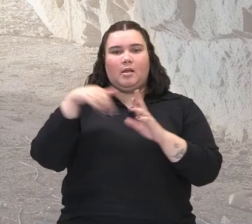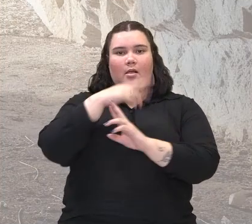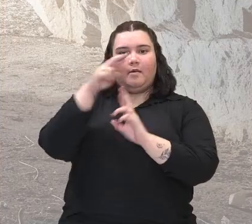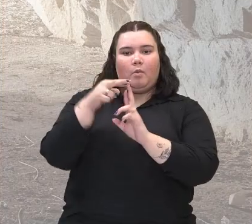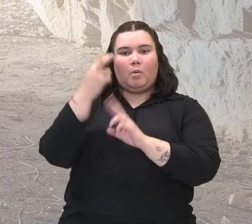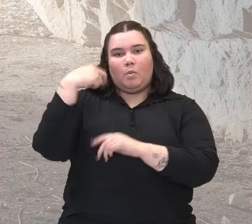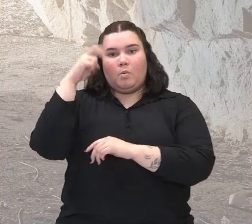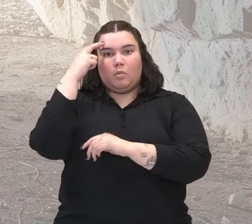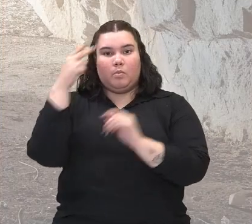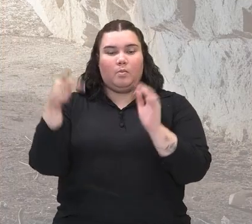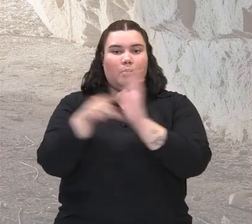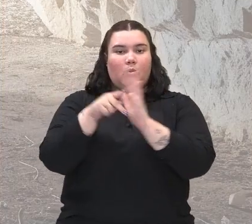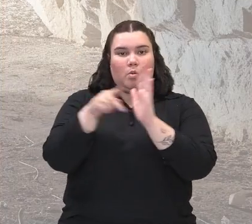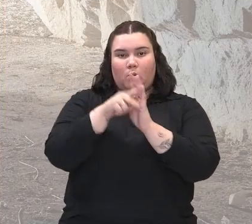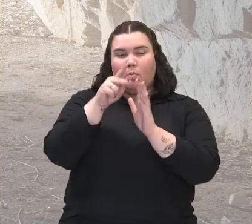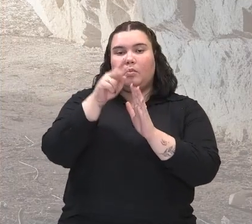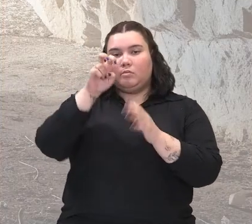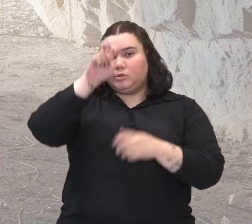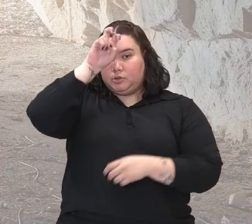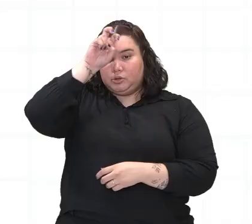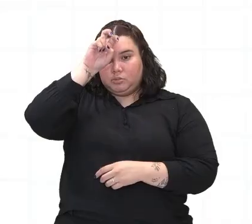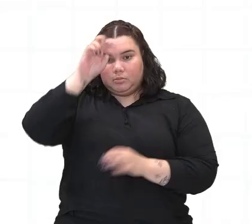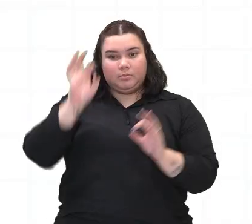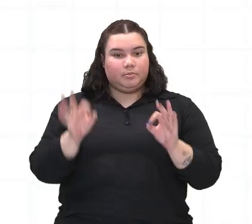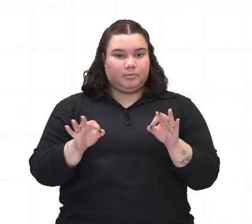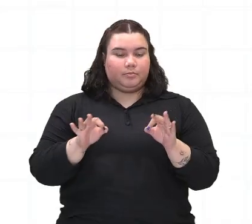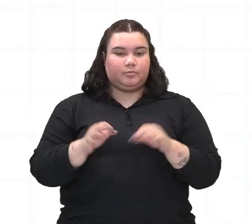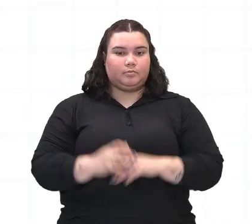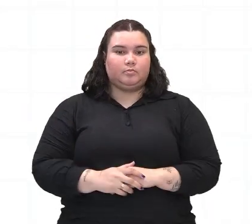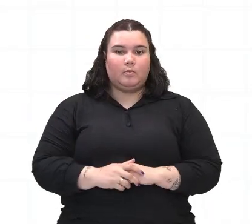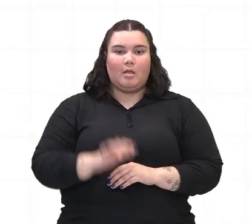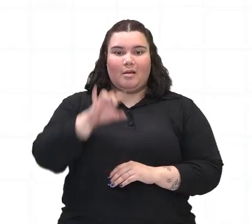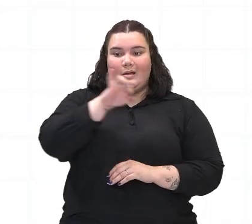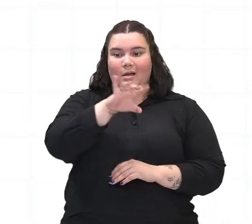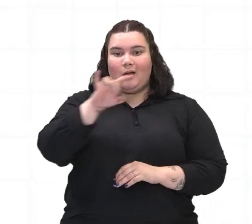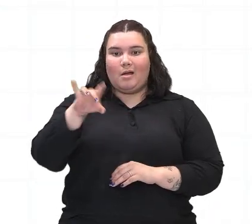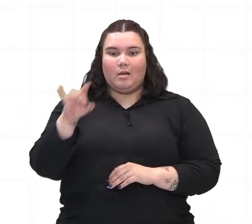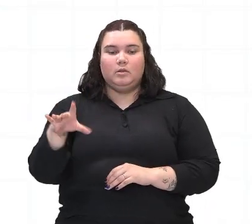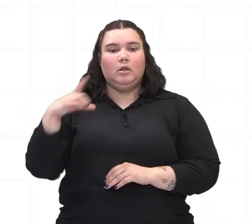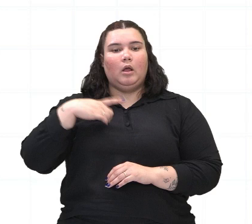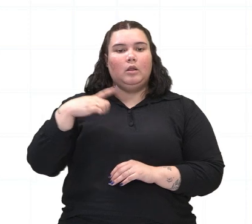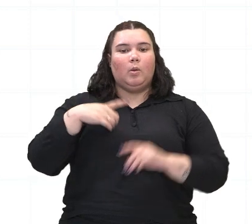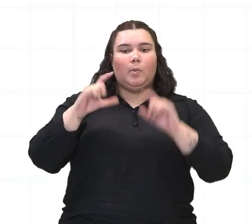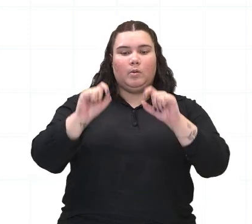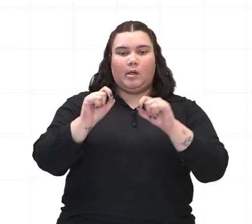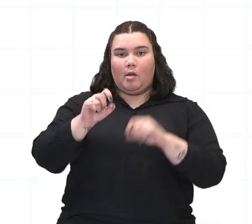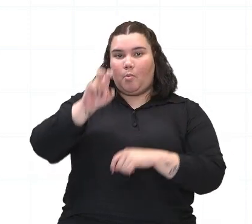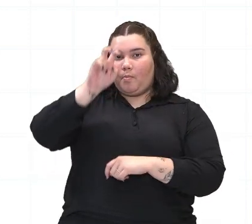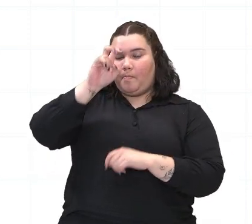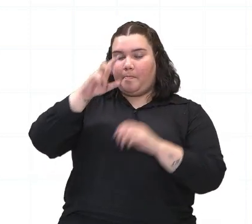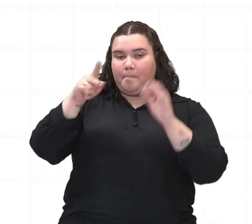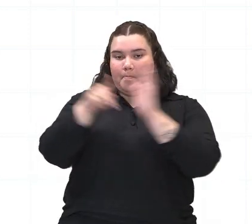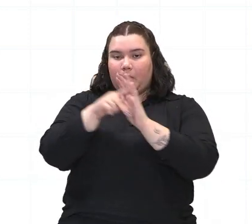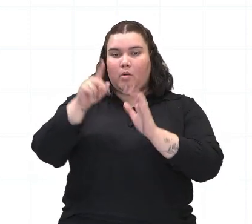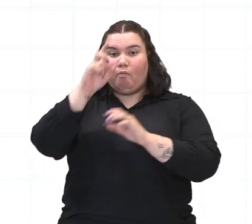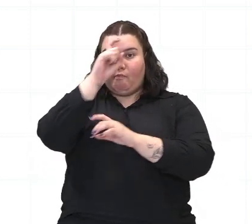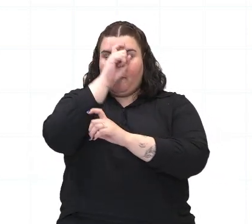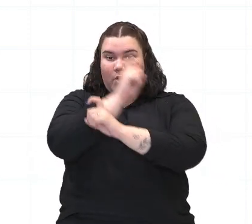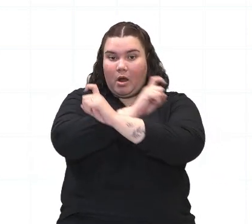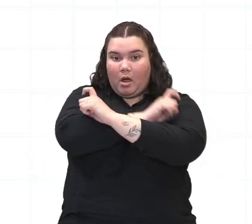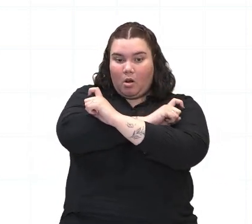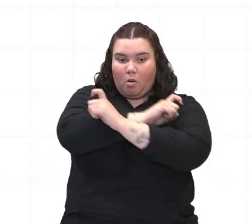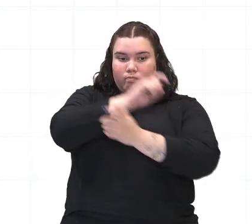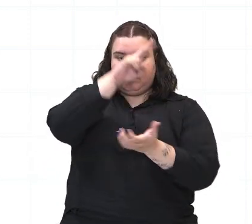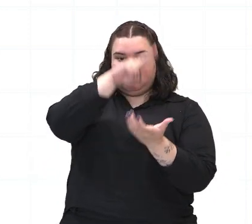cultura egípcia e cada pirâmide tem uma uma característica interessante interessante possui o nome do faraó